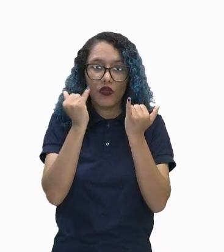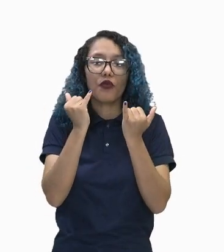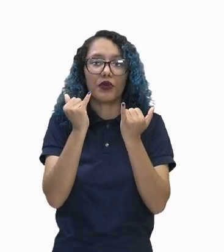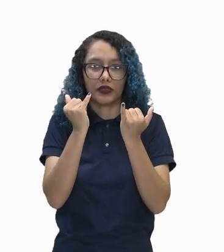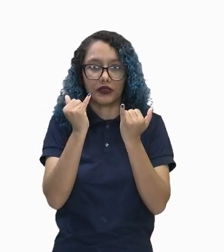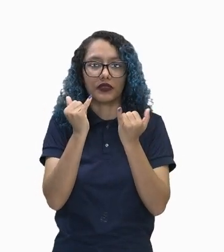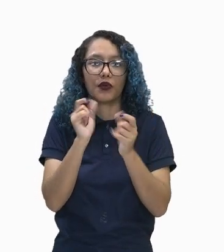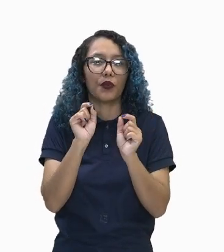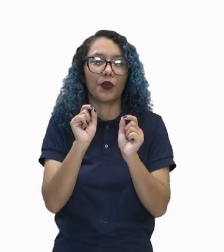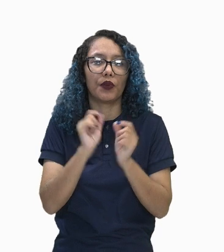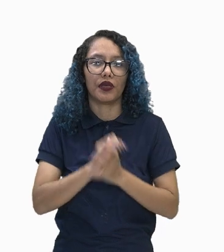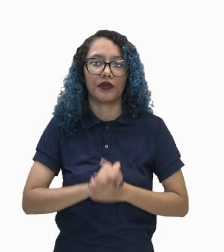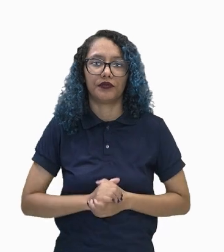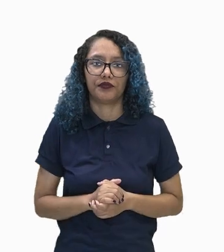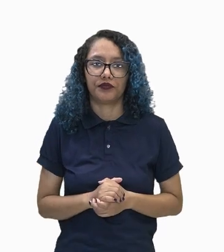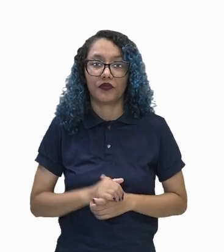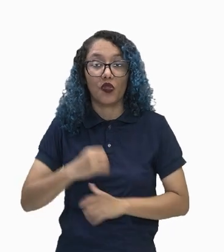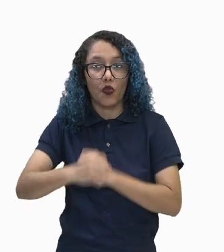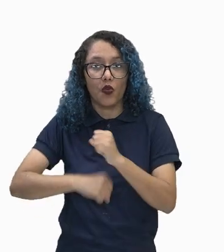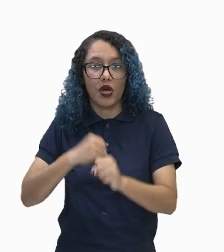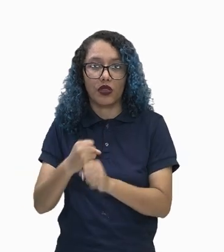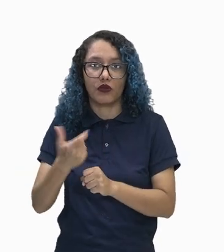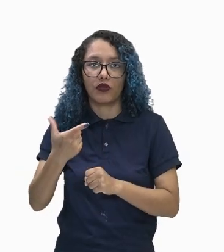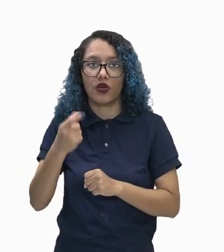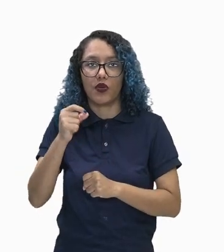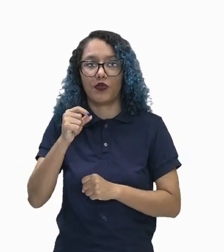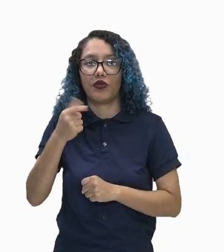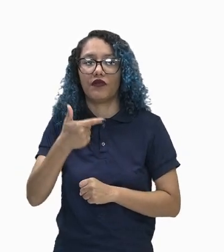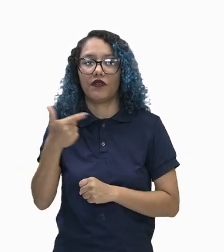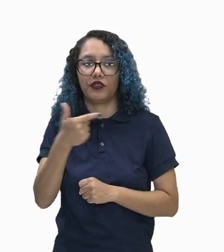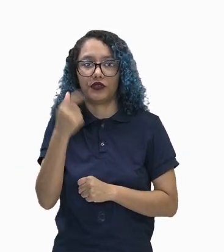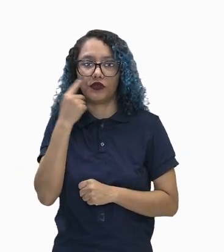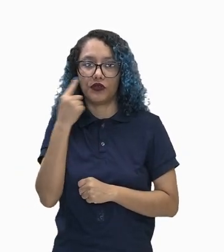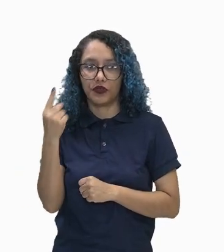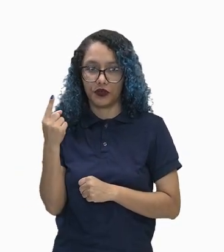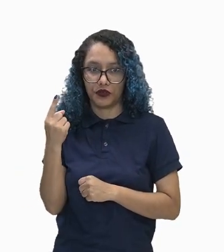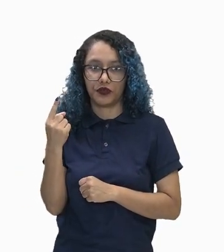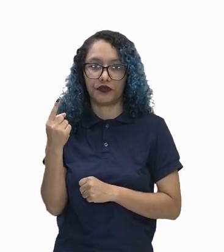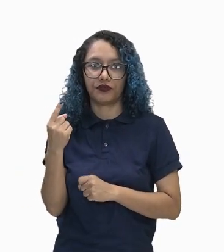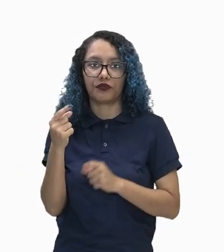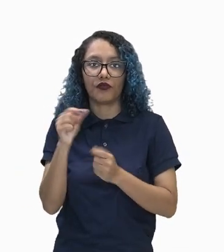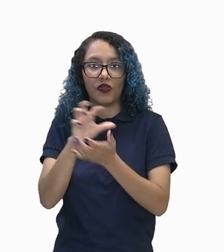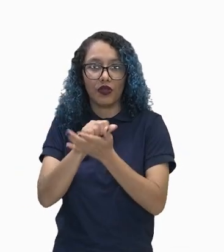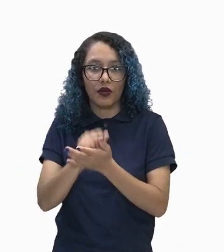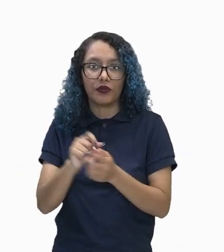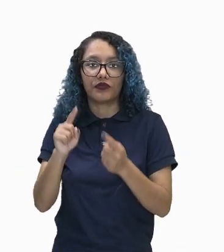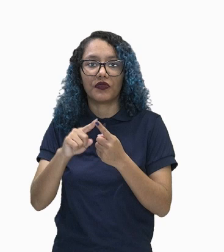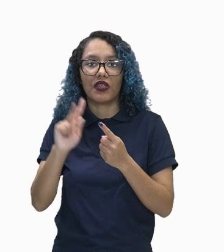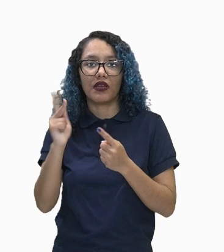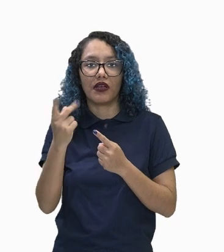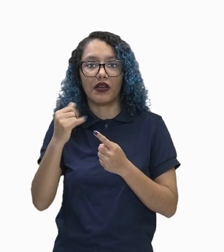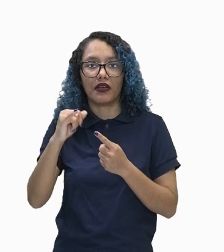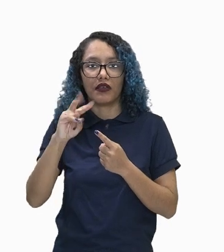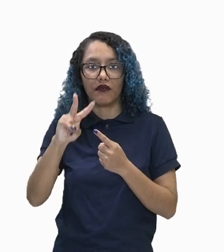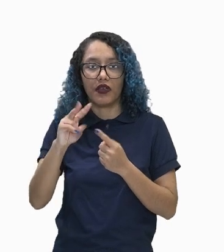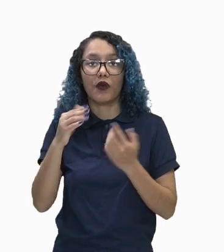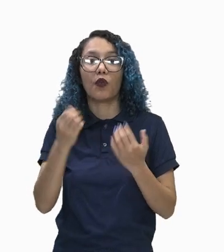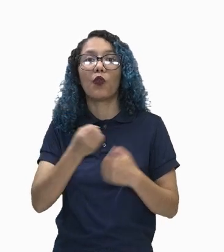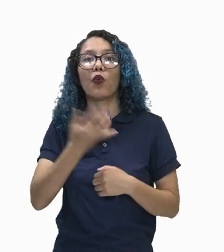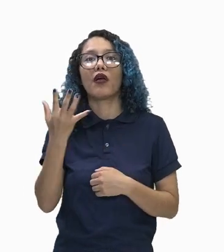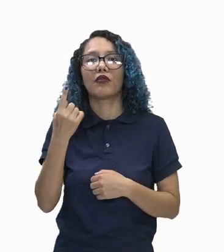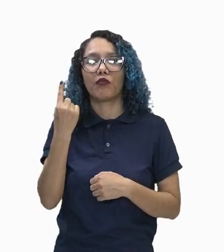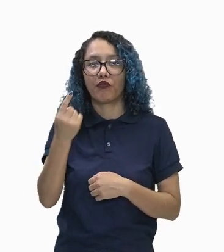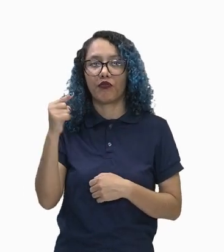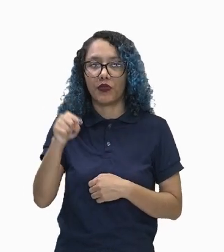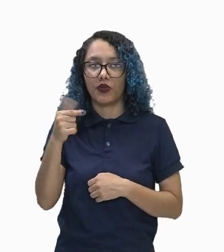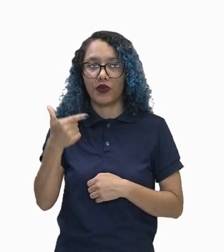atualizados de 2022. Nós temos HIV 1.200 casos,